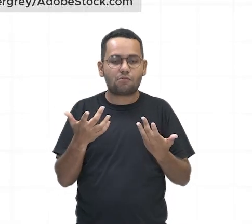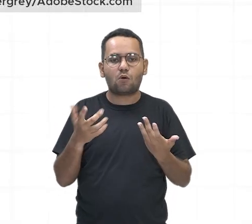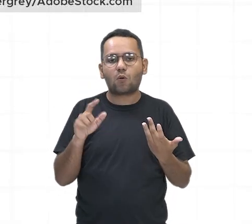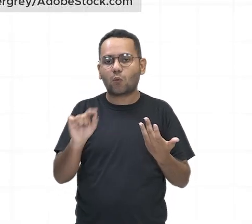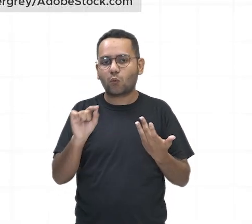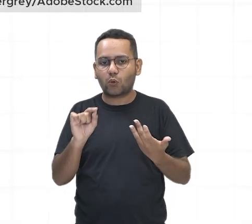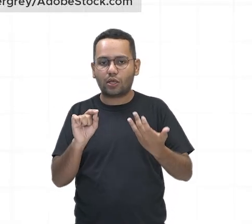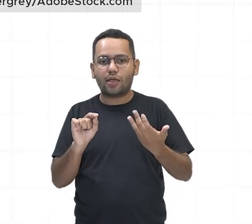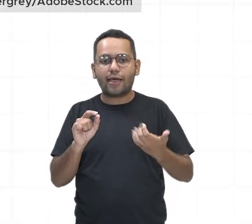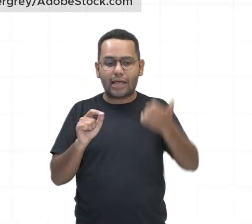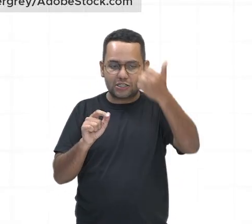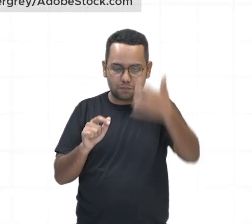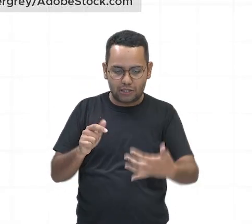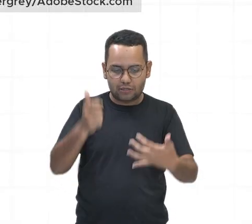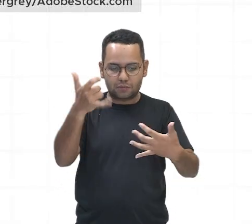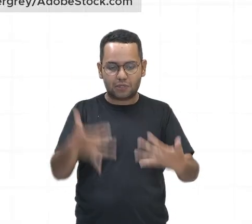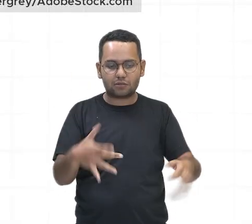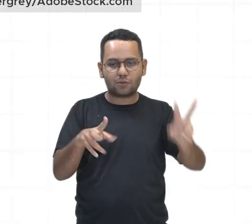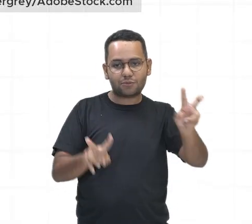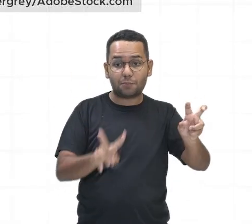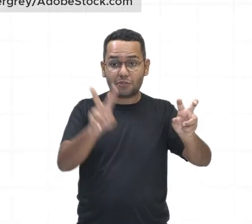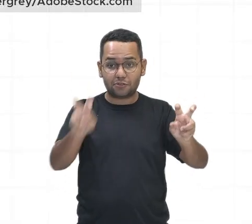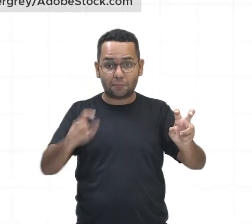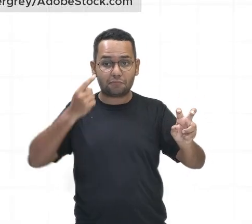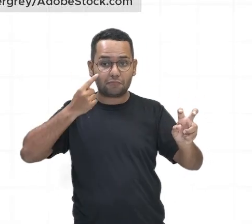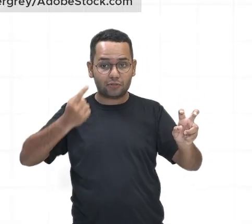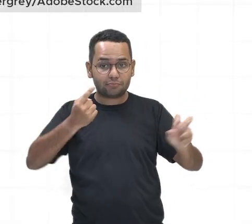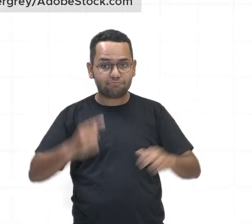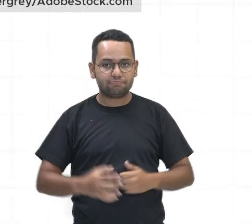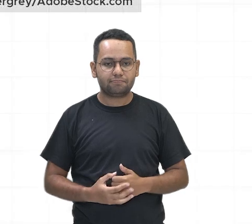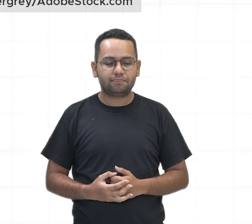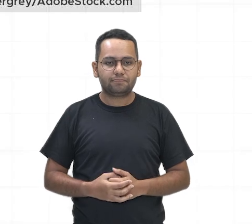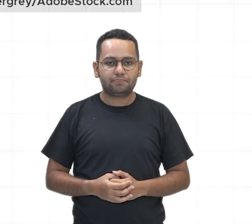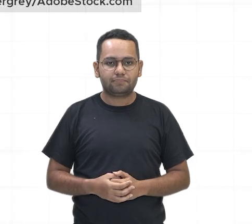Muito interessante essa parte, né?